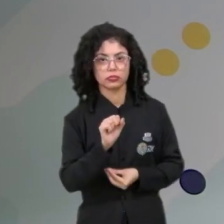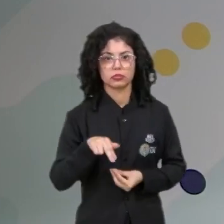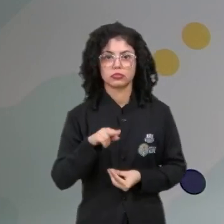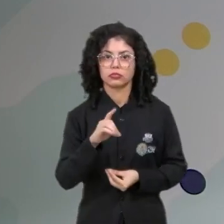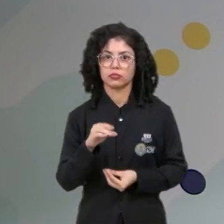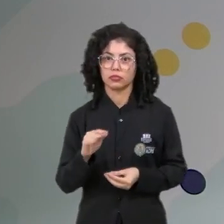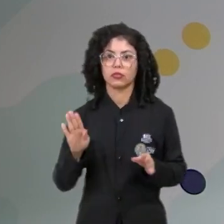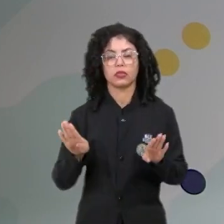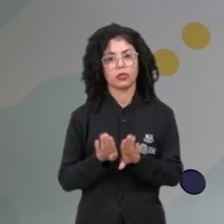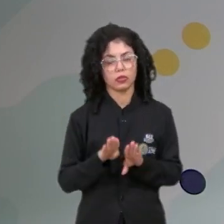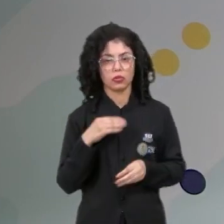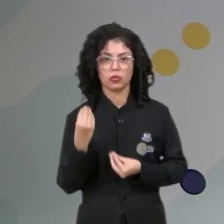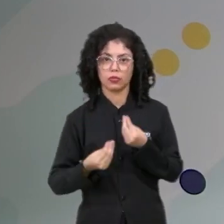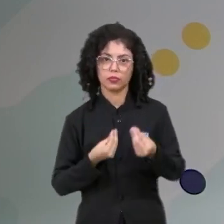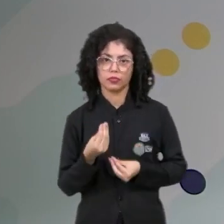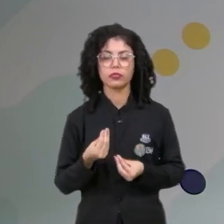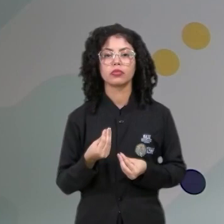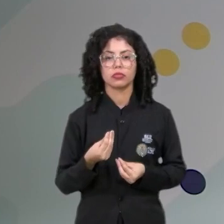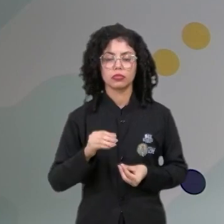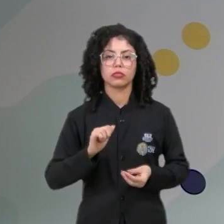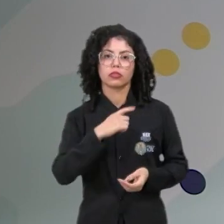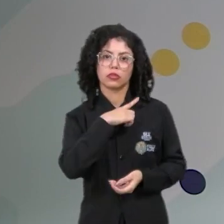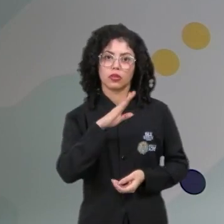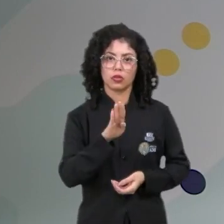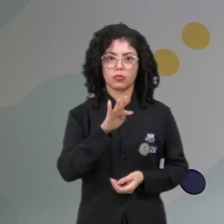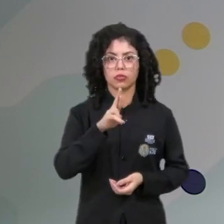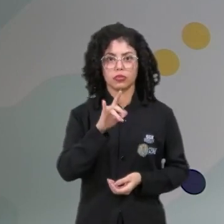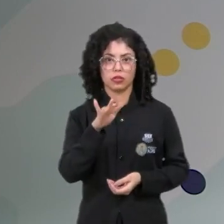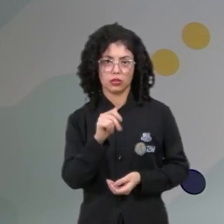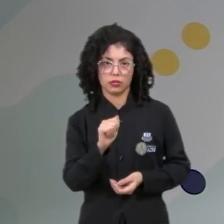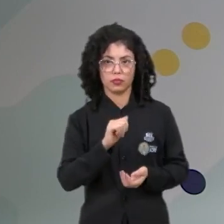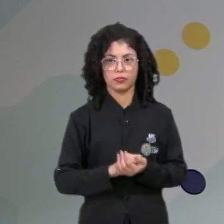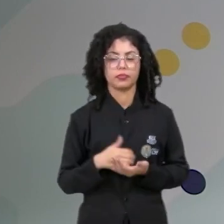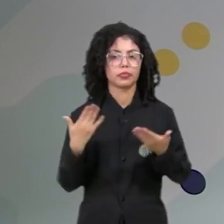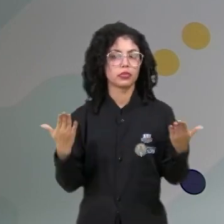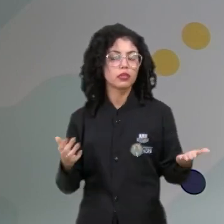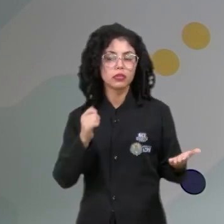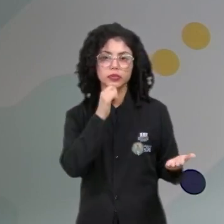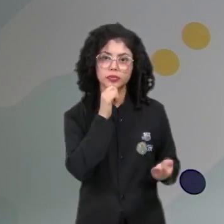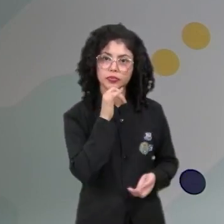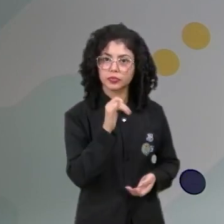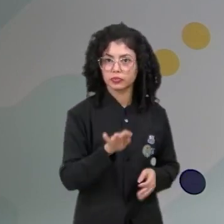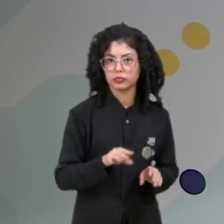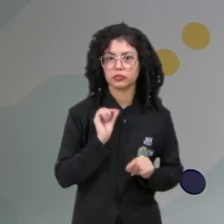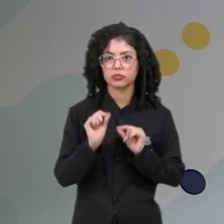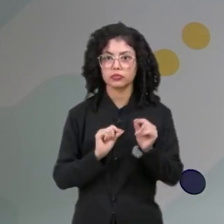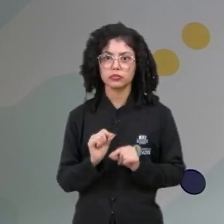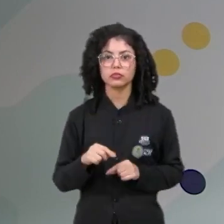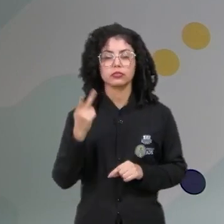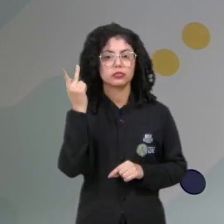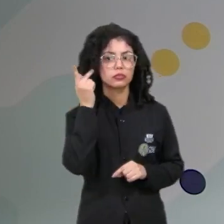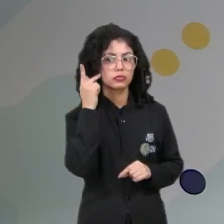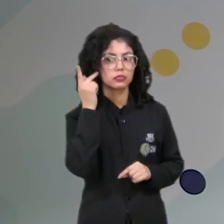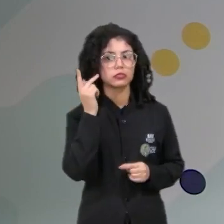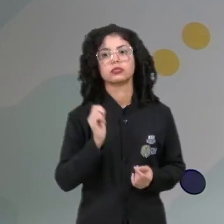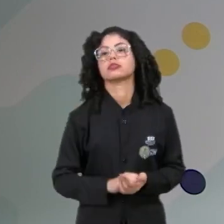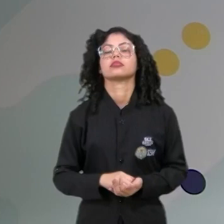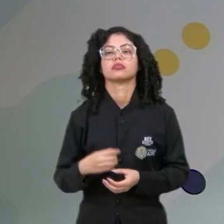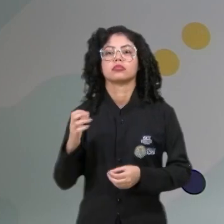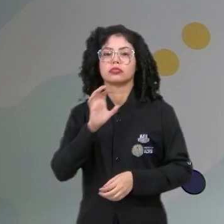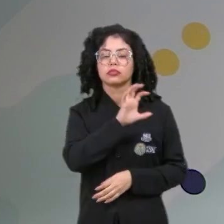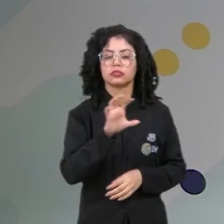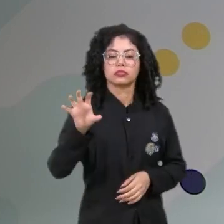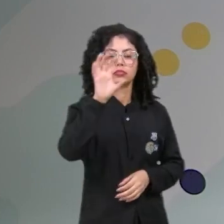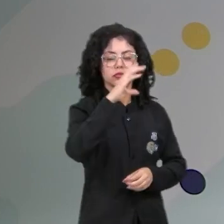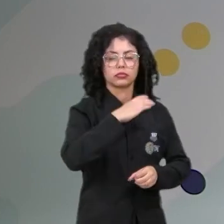com Bujari, que são cidades ali, municípios mais próximos. Um grande exemplo disso também é São Paulo e suas regiões